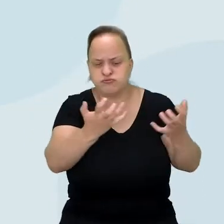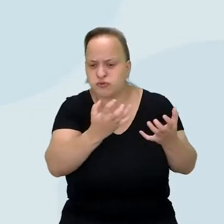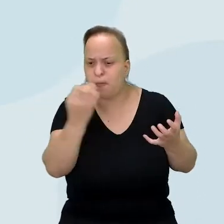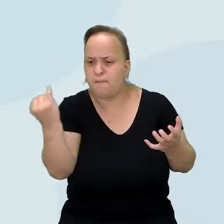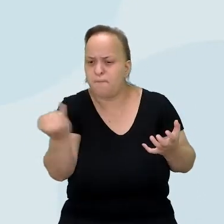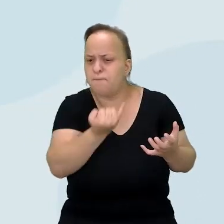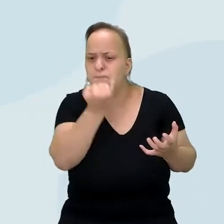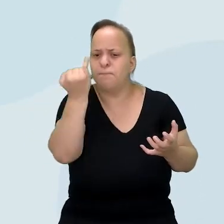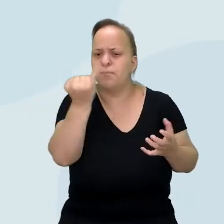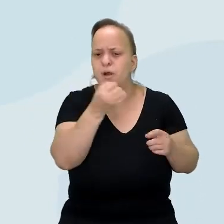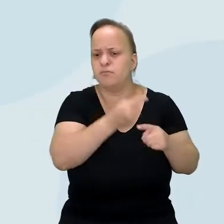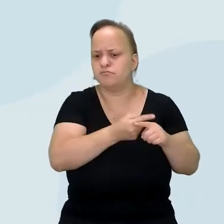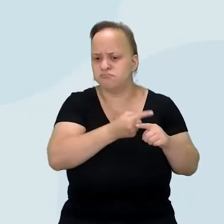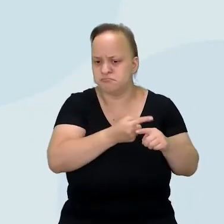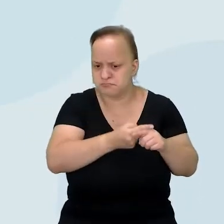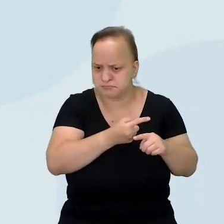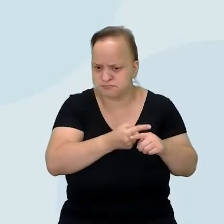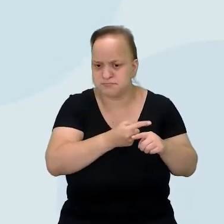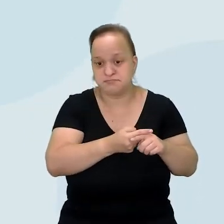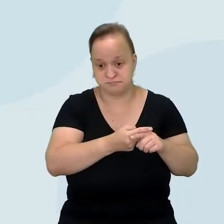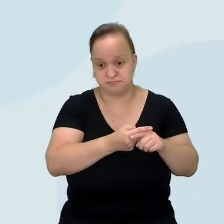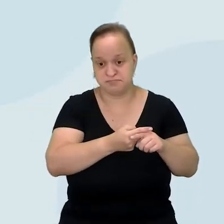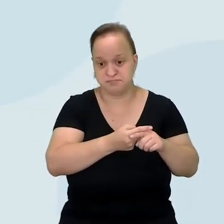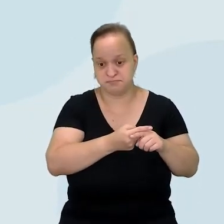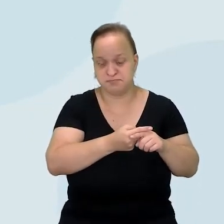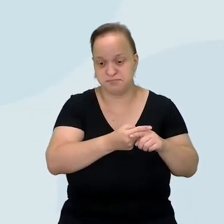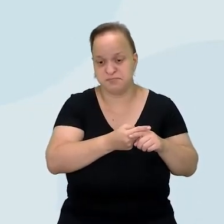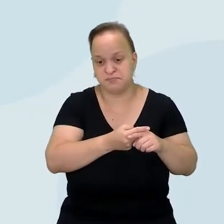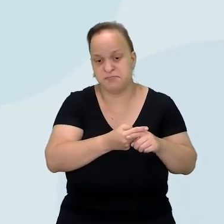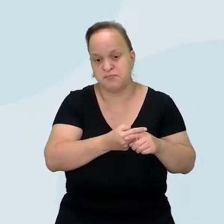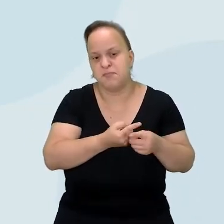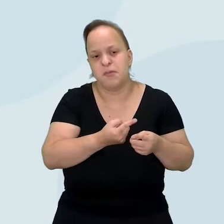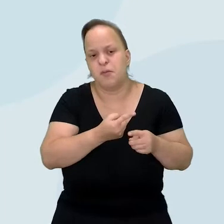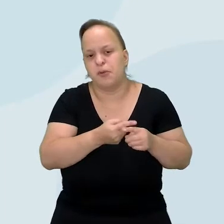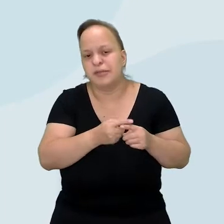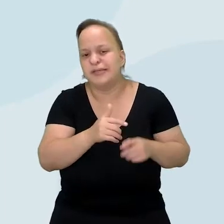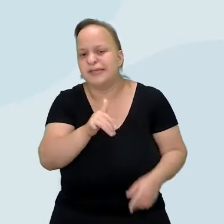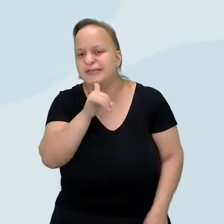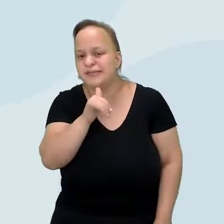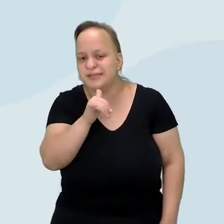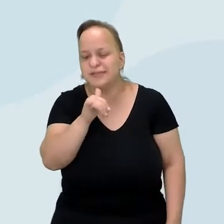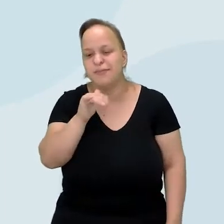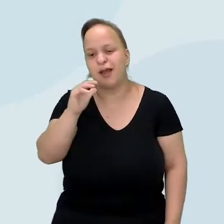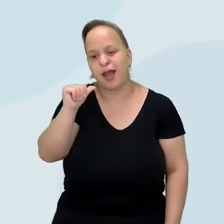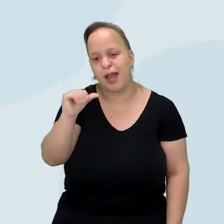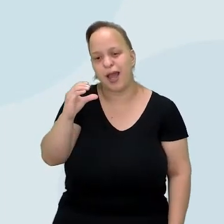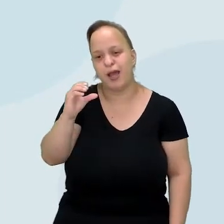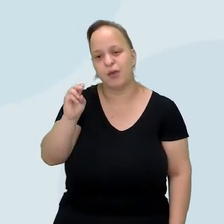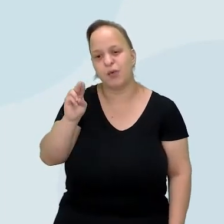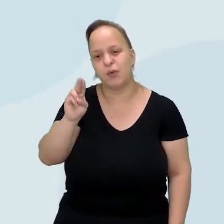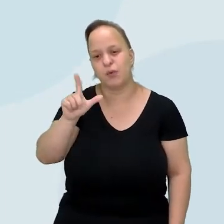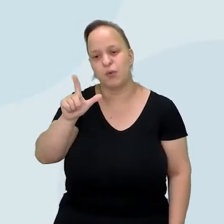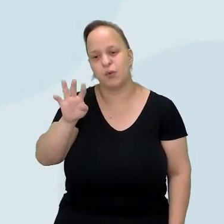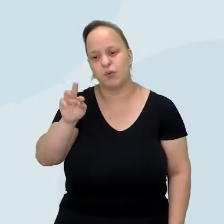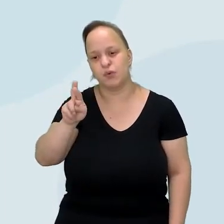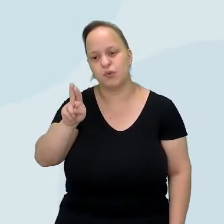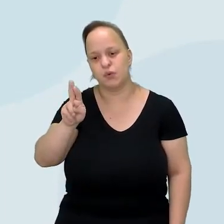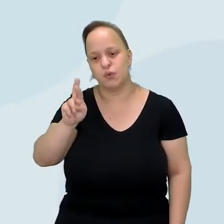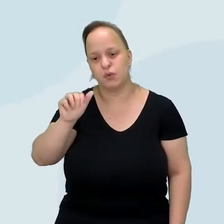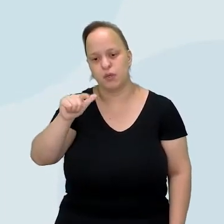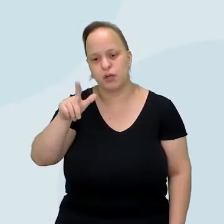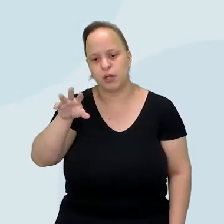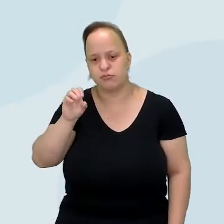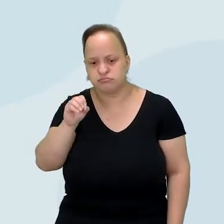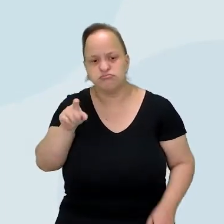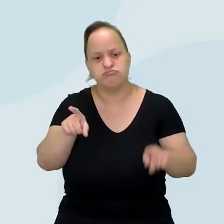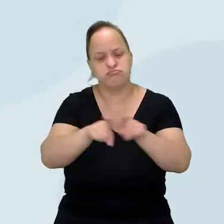a cultura no solo, quando a gente fala da aculturação, esse processo, e a cultura e o solo quando a gente fala nas